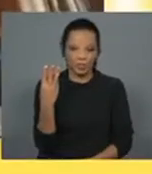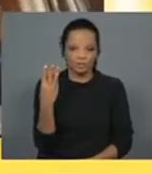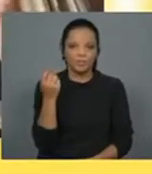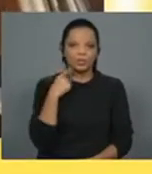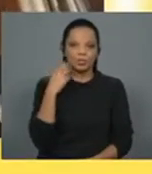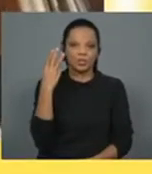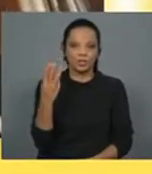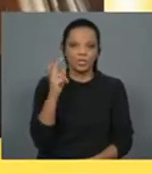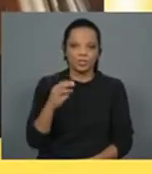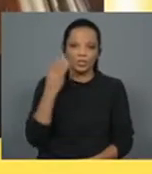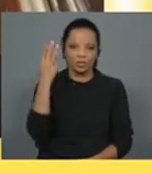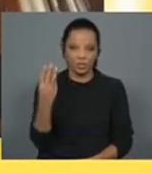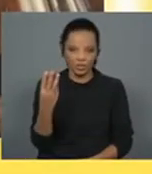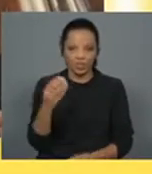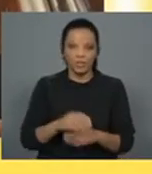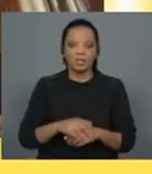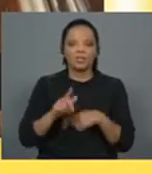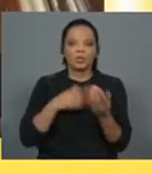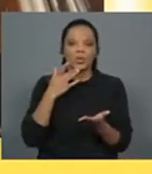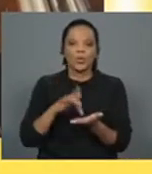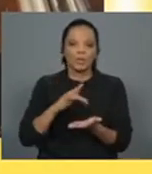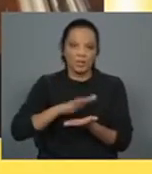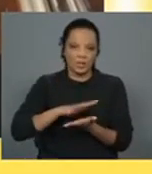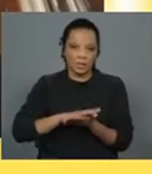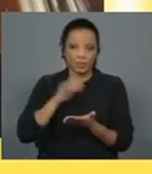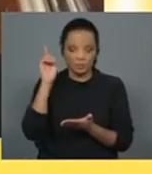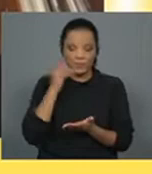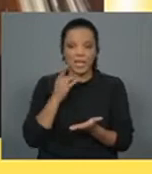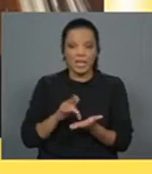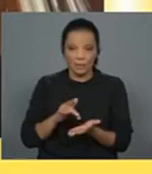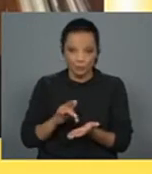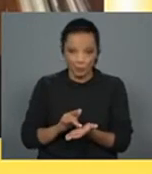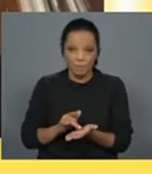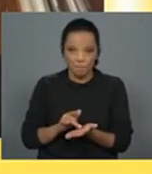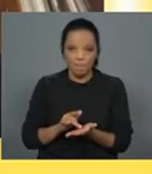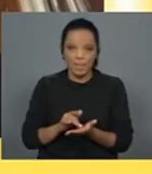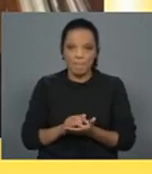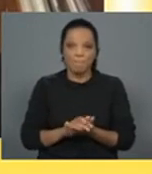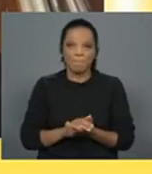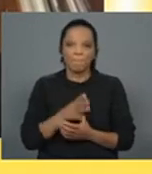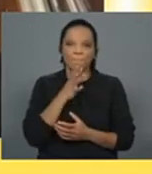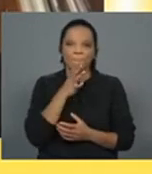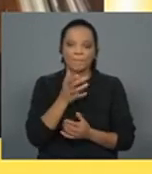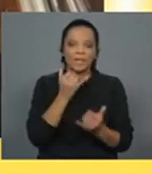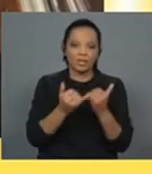três cursos em 3 anos e editamos este livro. E é neste livro, que diz Riscos Naturais e Tecnológicos e